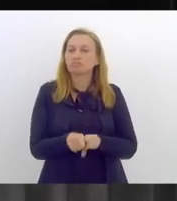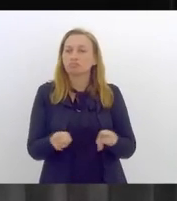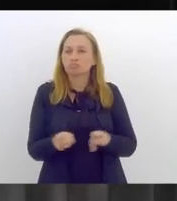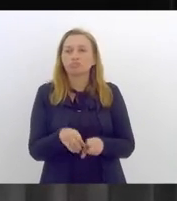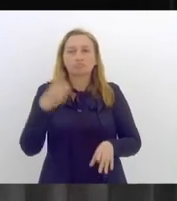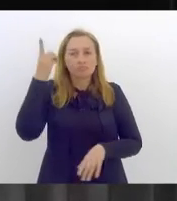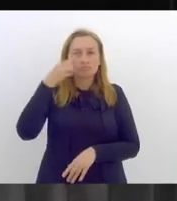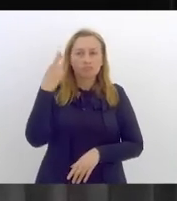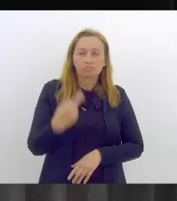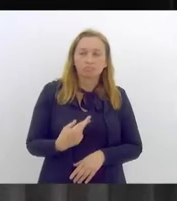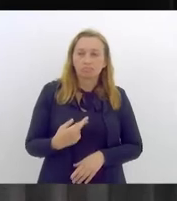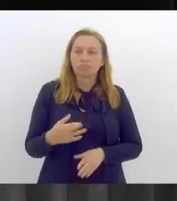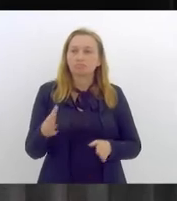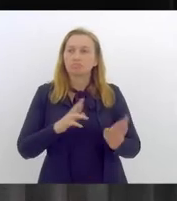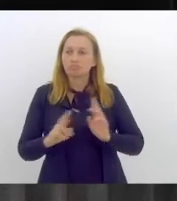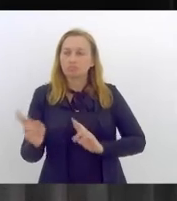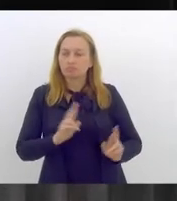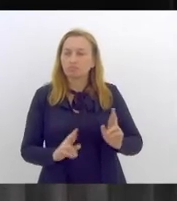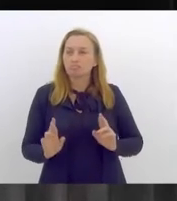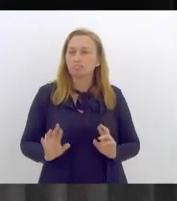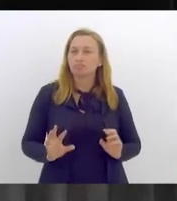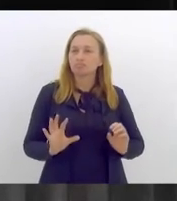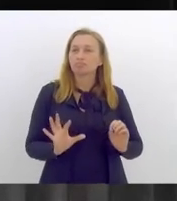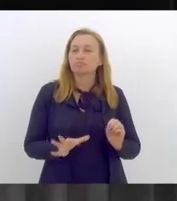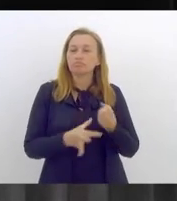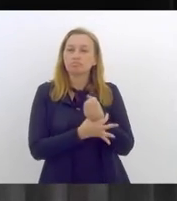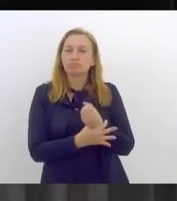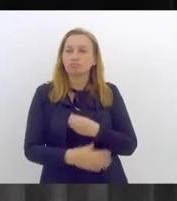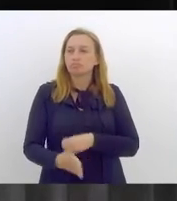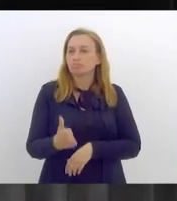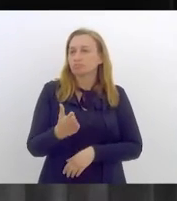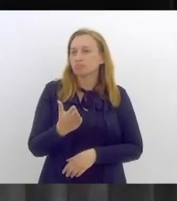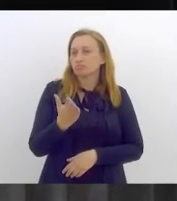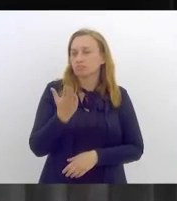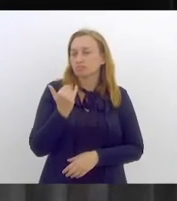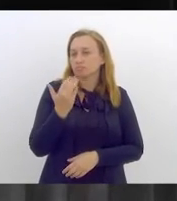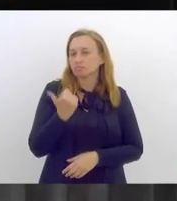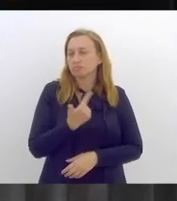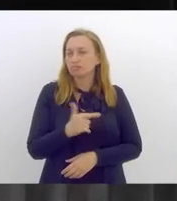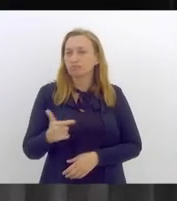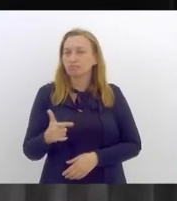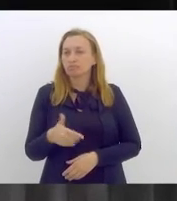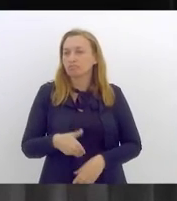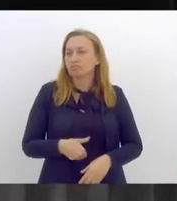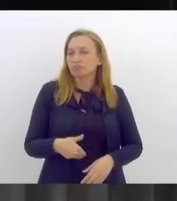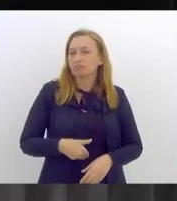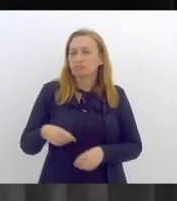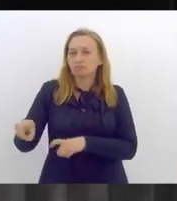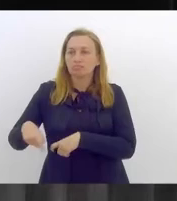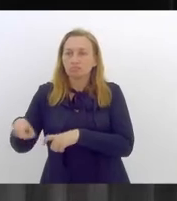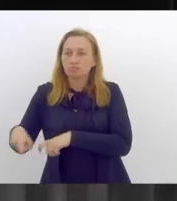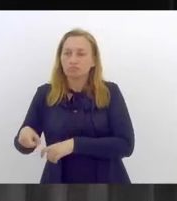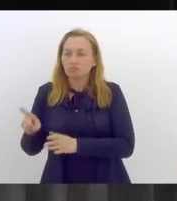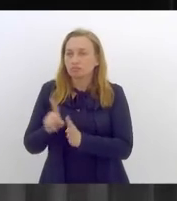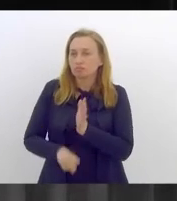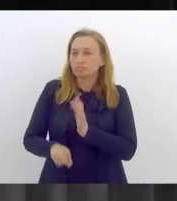deputada Renata em relação à insegurança alimentar e à fome. Então, para a agricultura, reduz-se